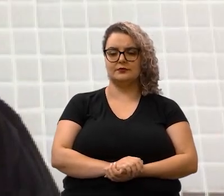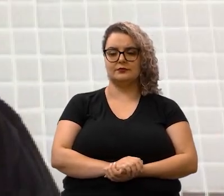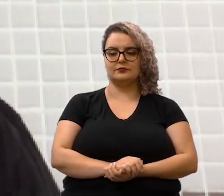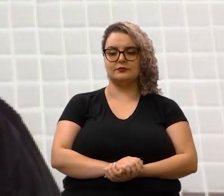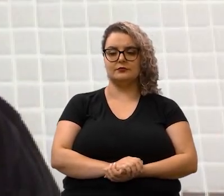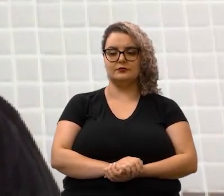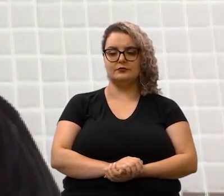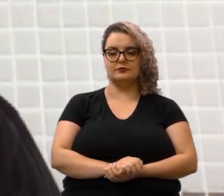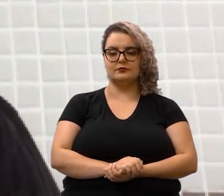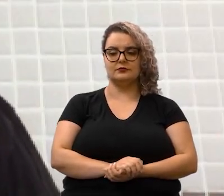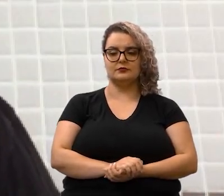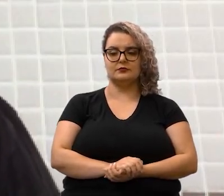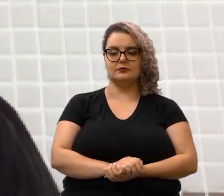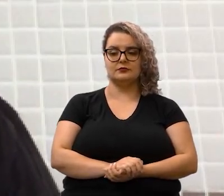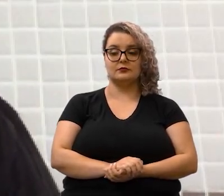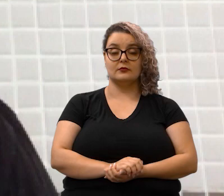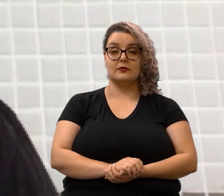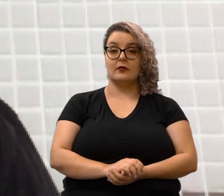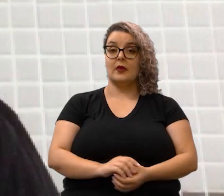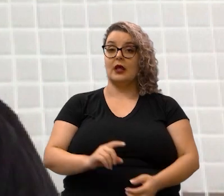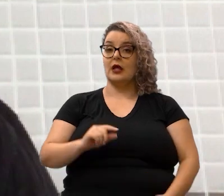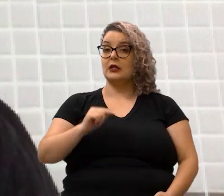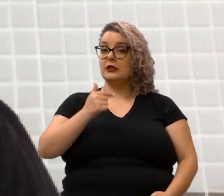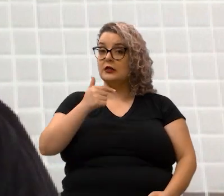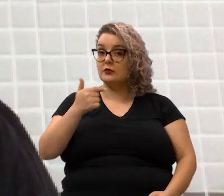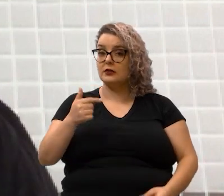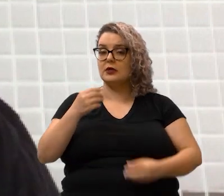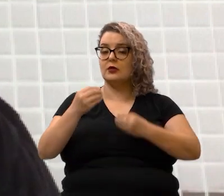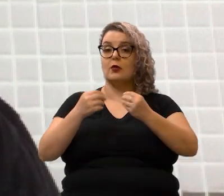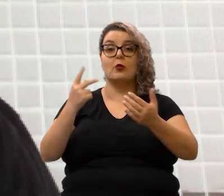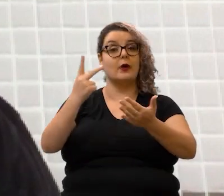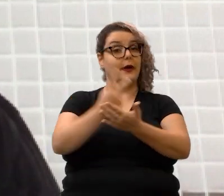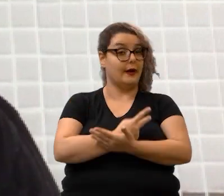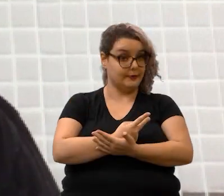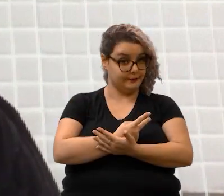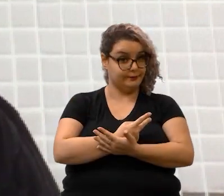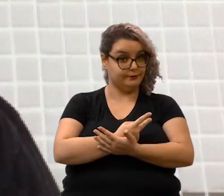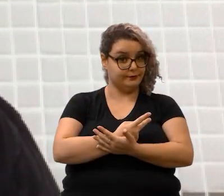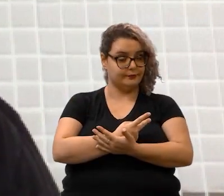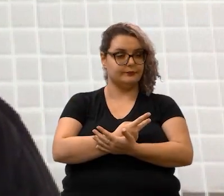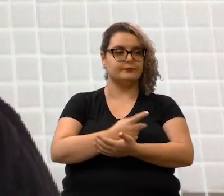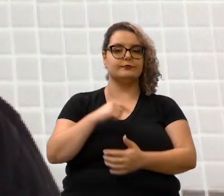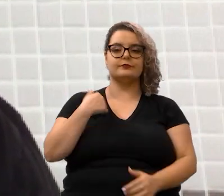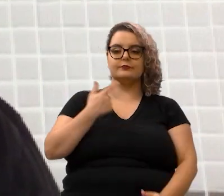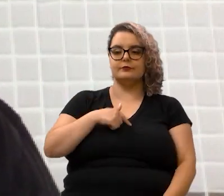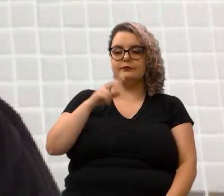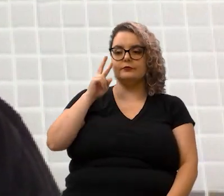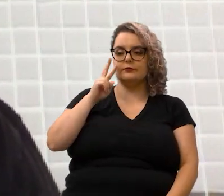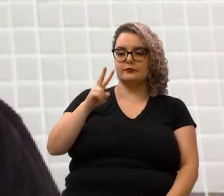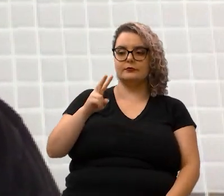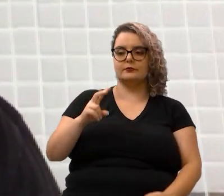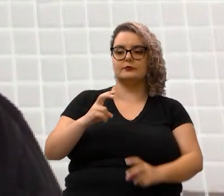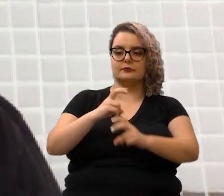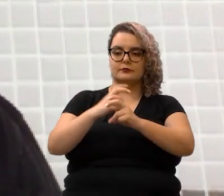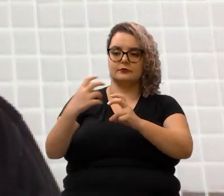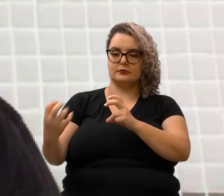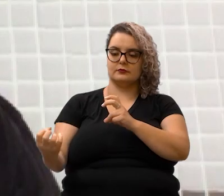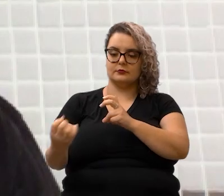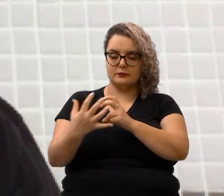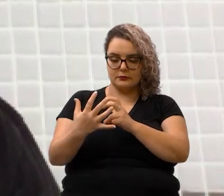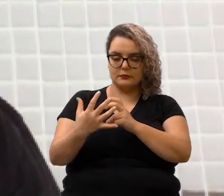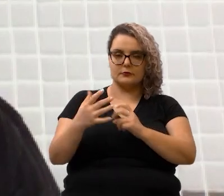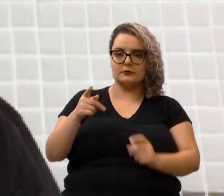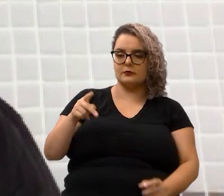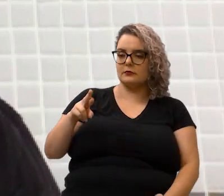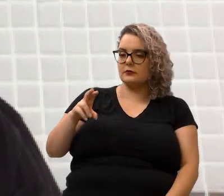Ela não perdoa pequenos erros de posicionamento, né? Nós vamos ver aí uma radiografia de